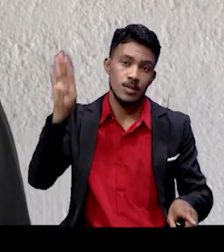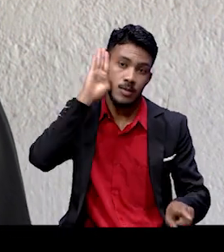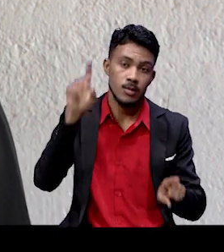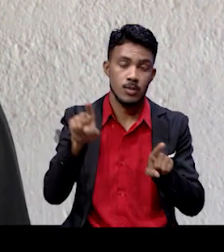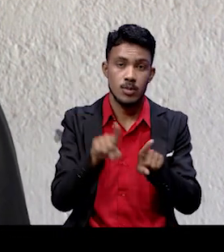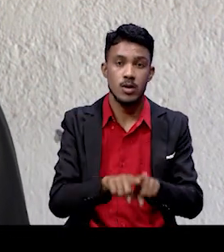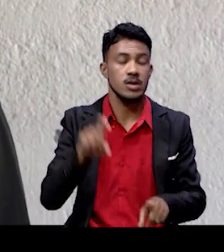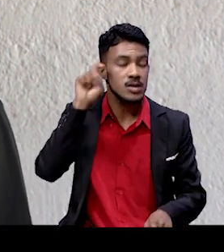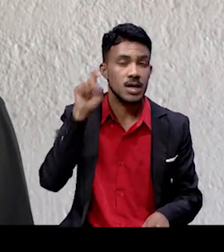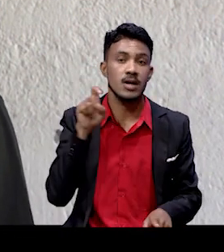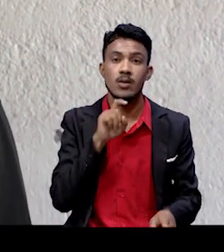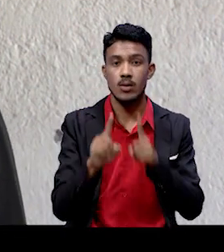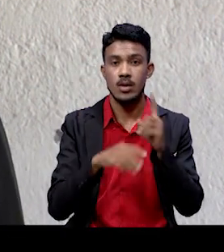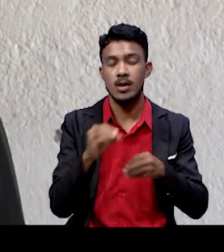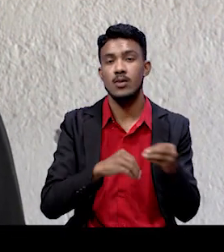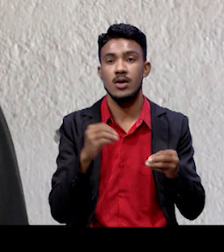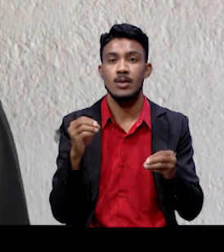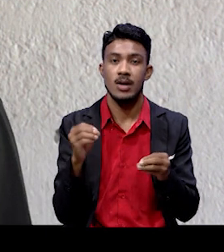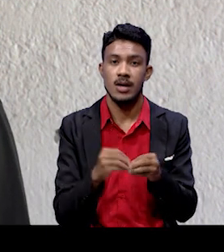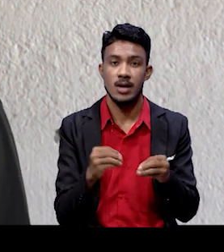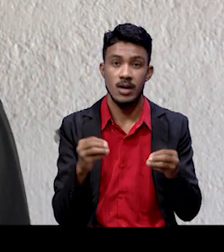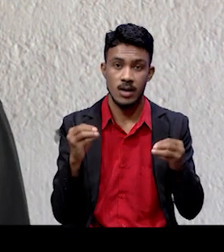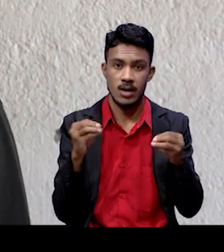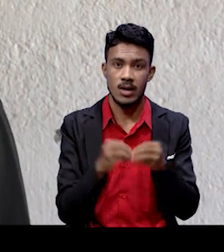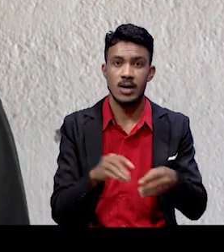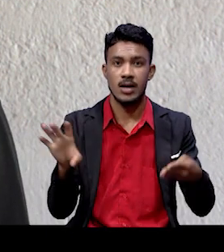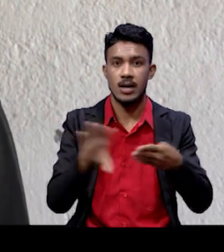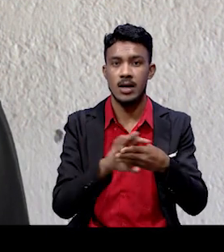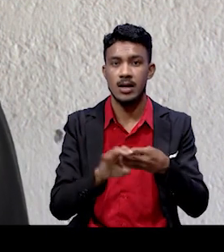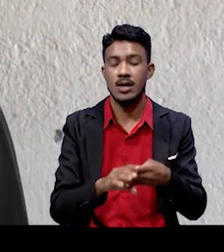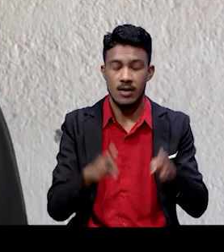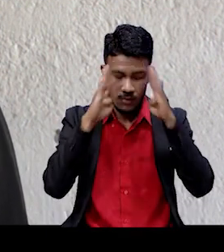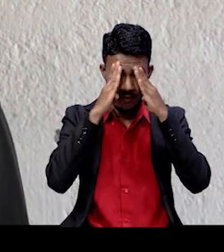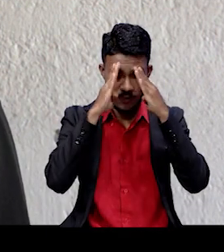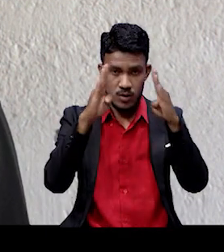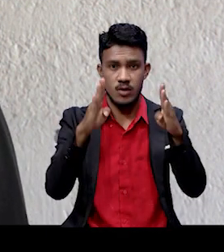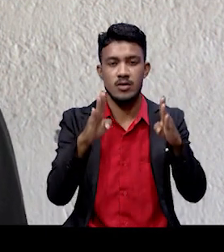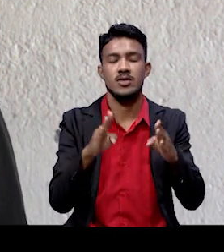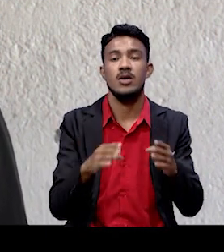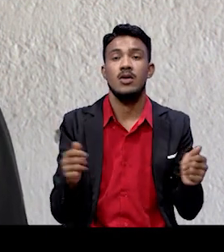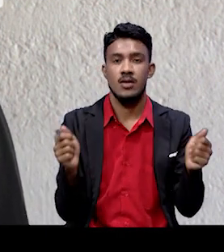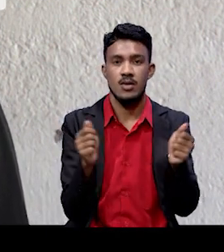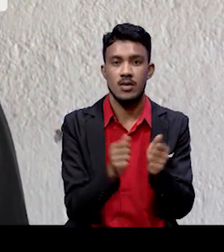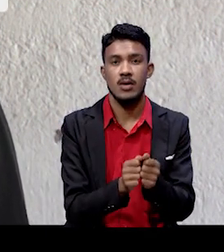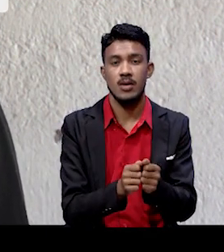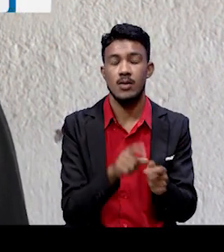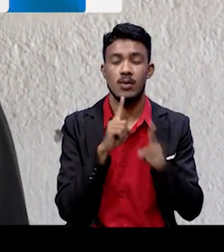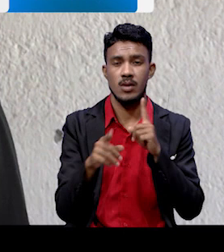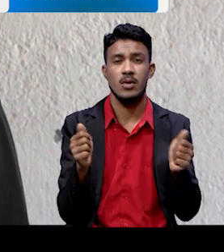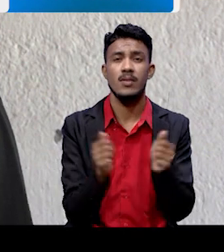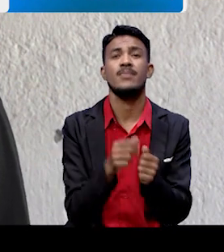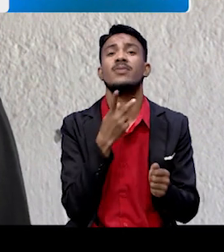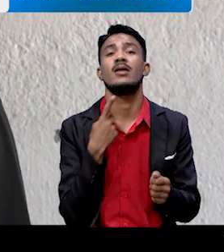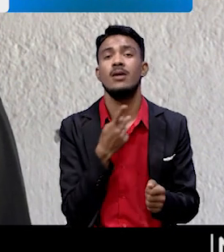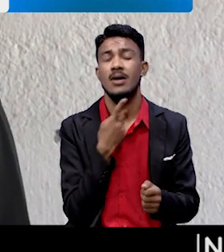colega com a minha carta, né? Então, a minha atenção teve, e a conclusão, a minha dito, né? Amo, é?